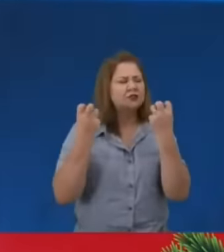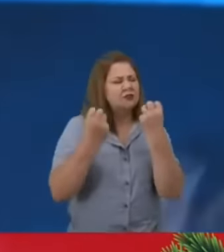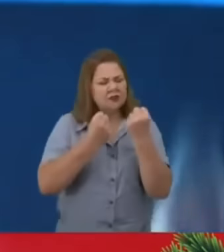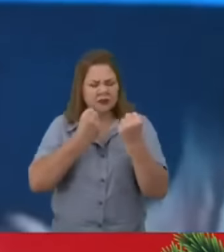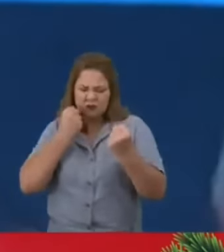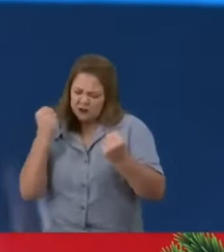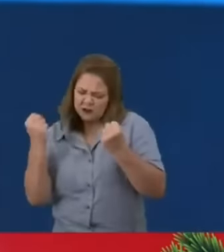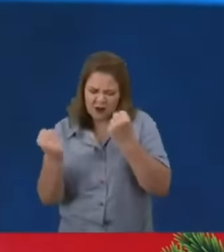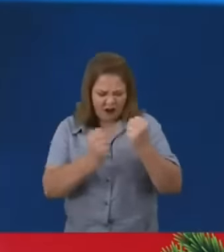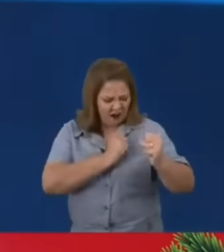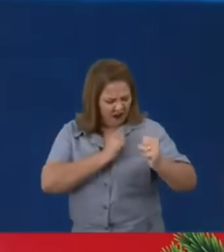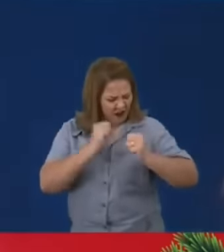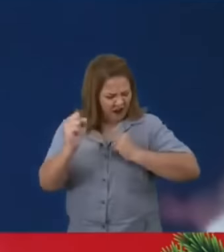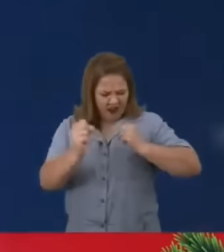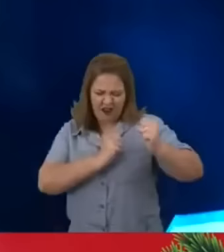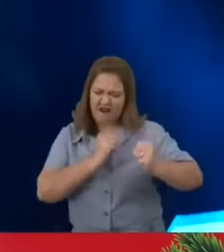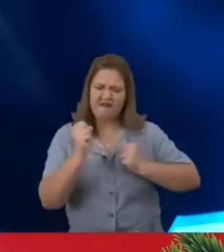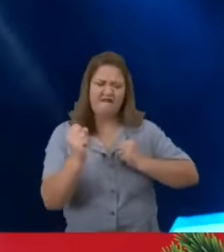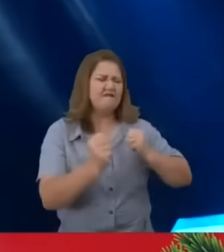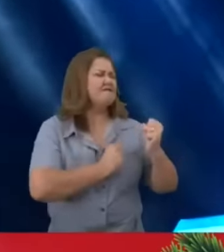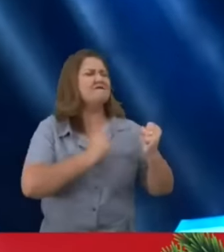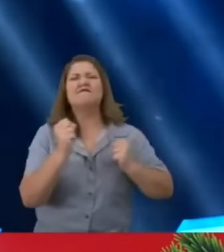Essa paixão